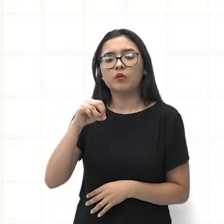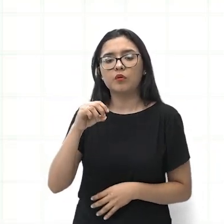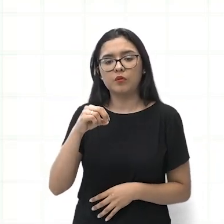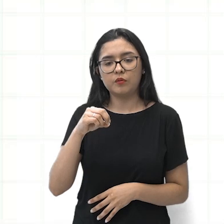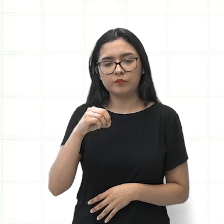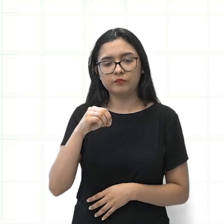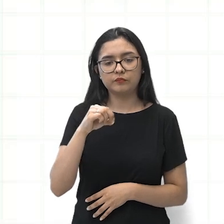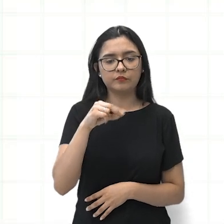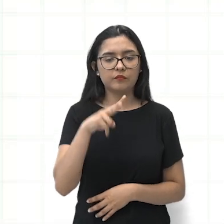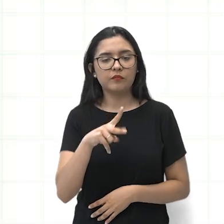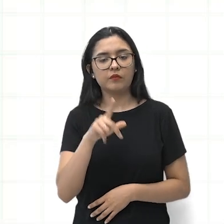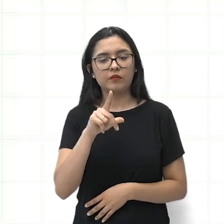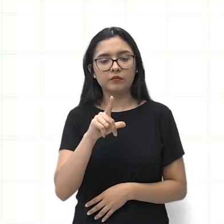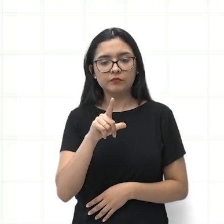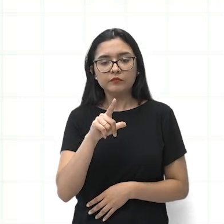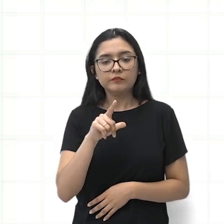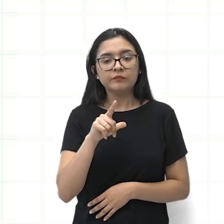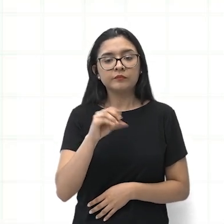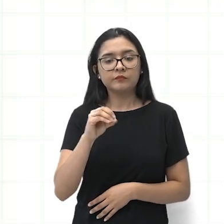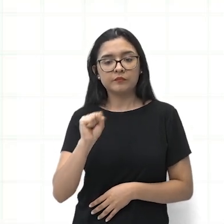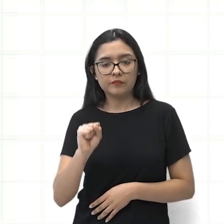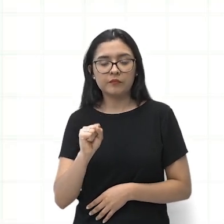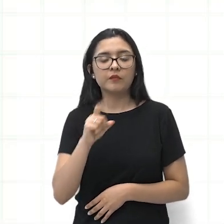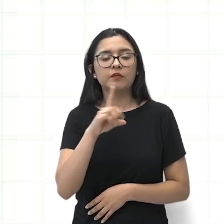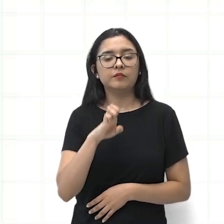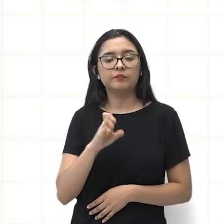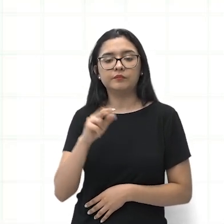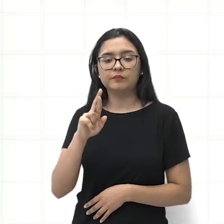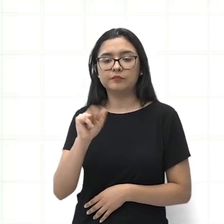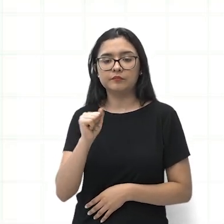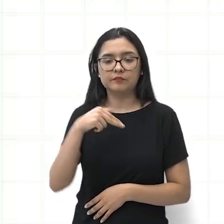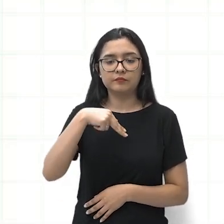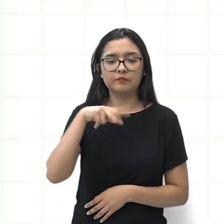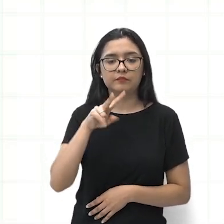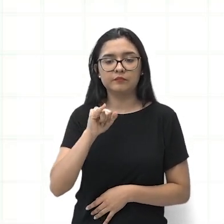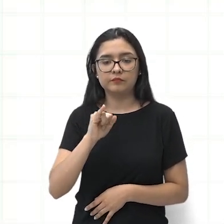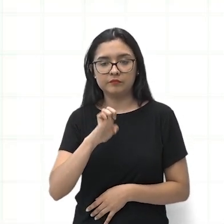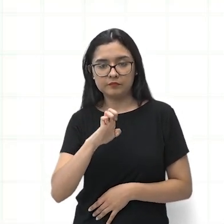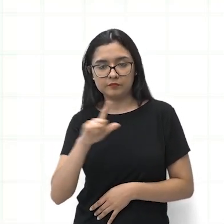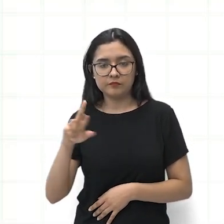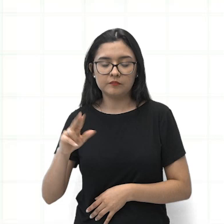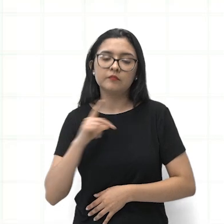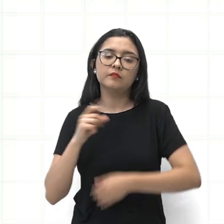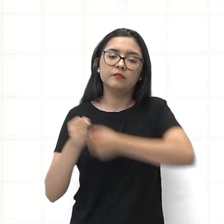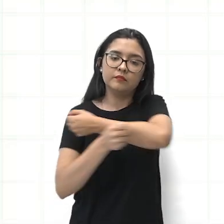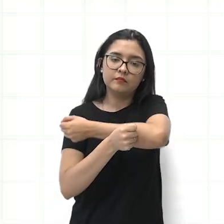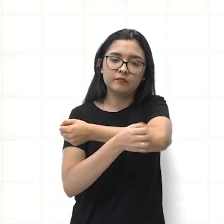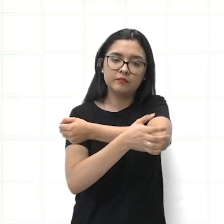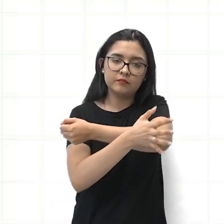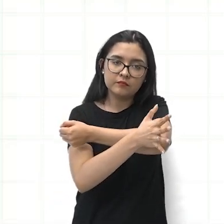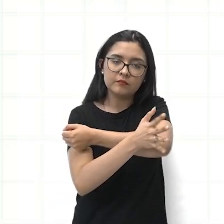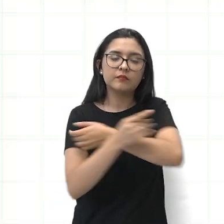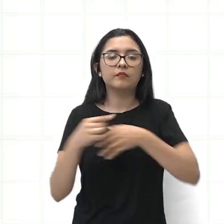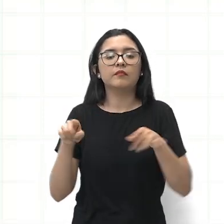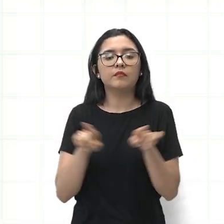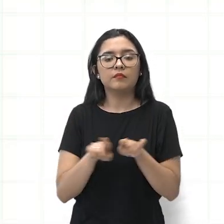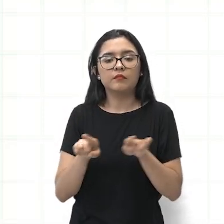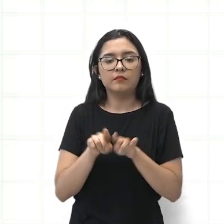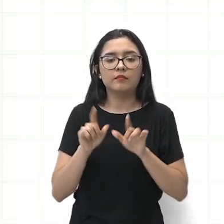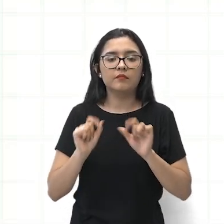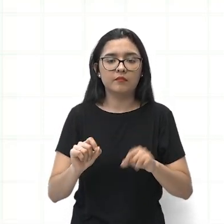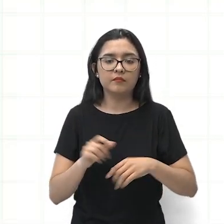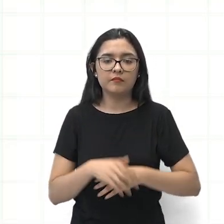Ranvier, tá? E nós temos a cauda, contendo aí as terminações do axônio. O